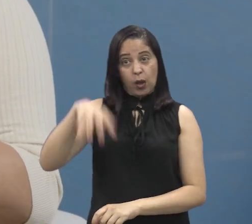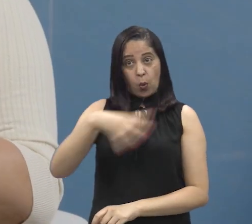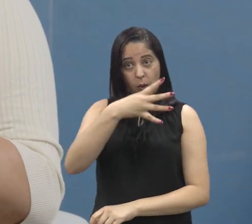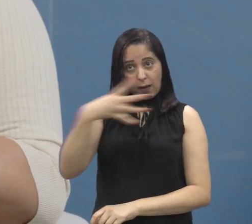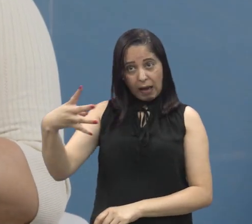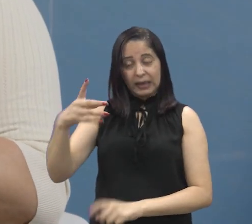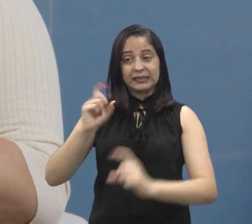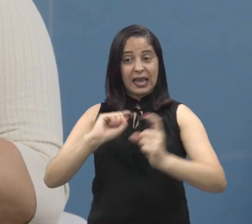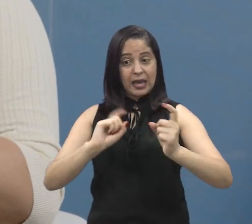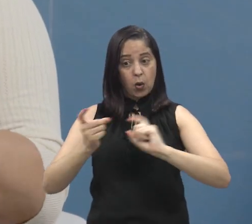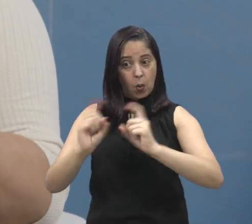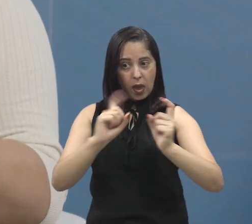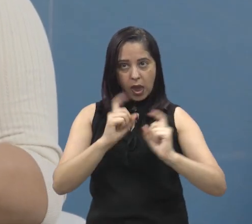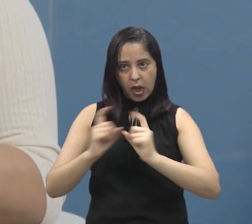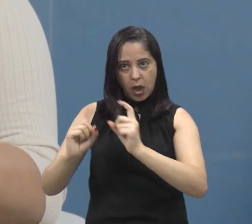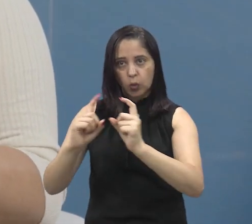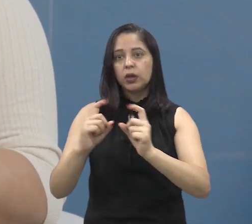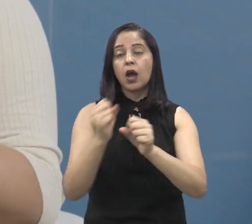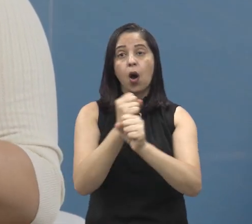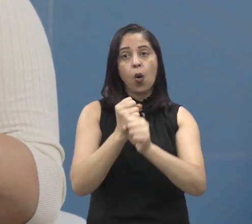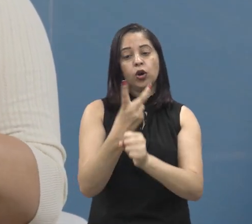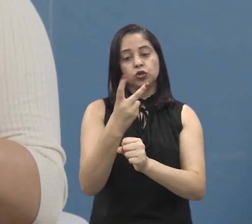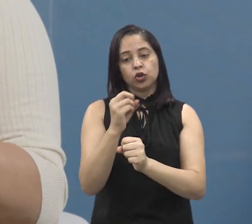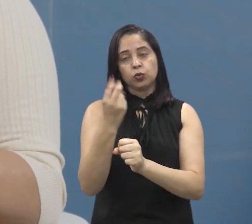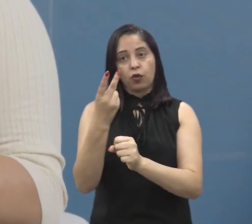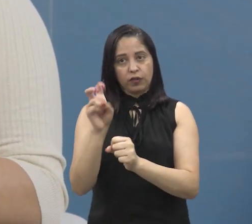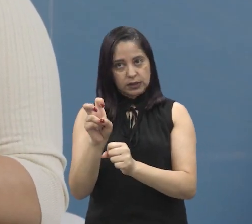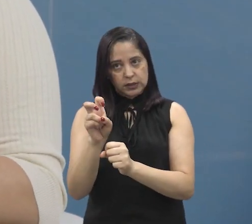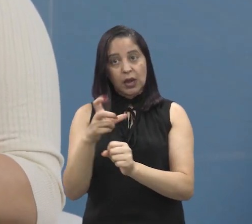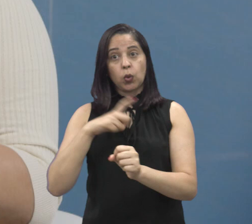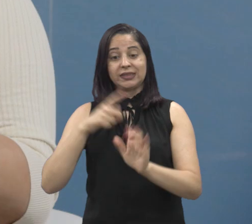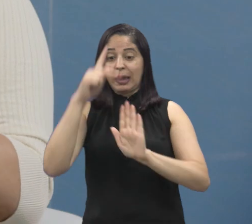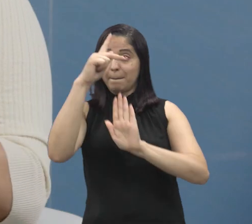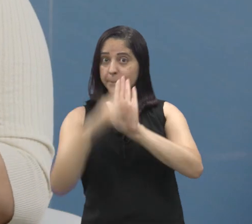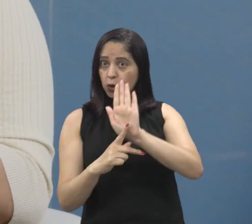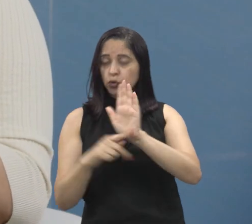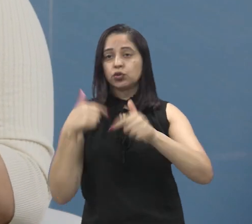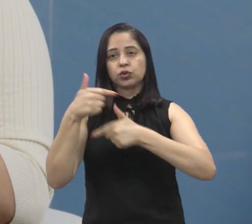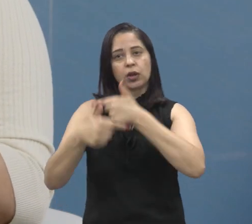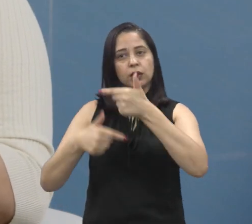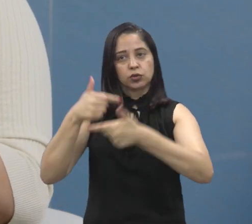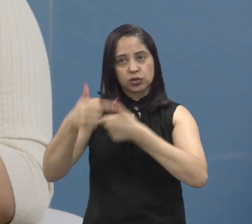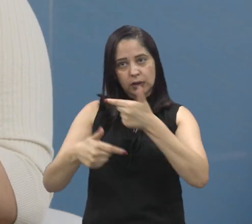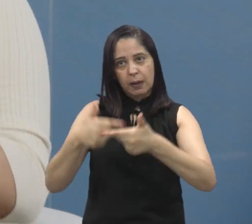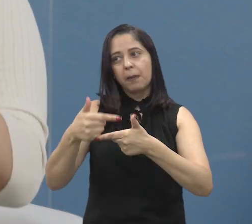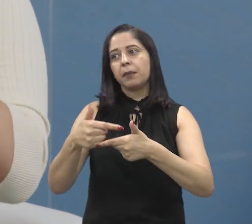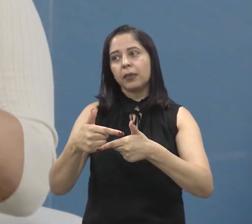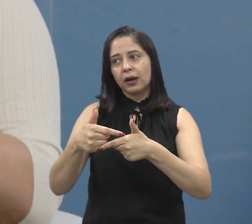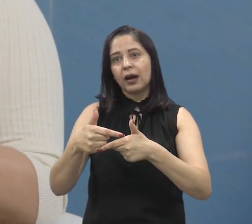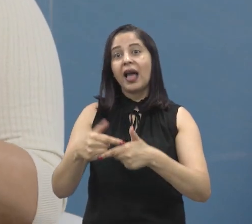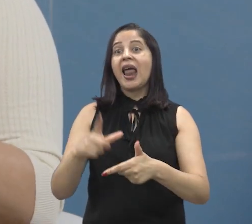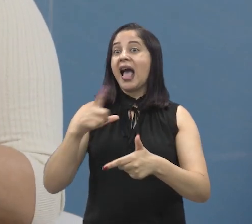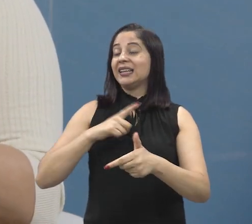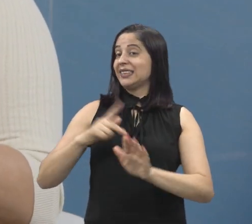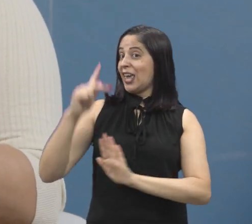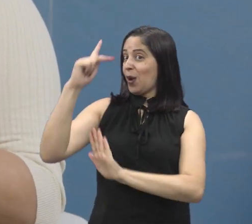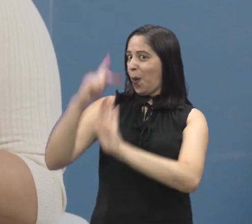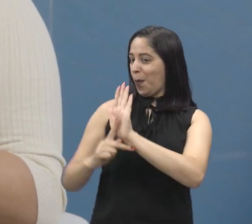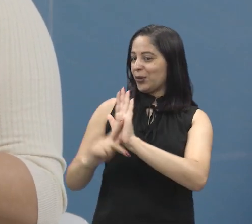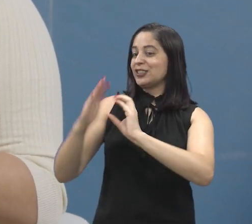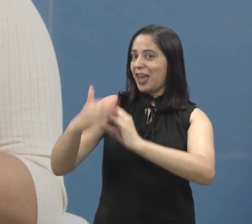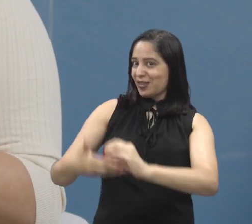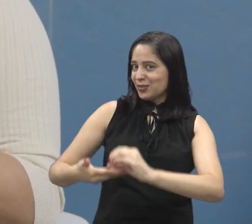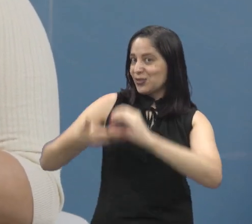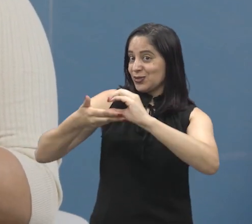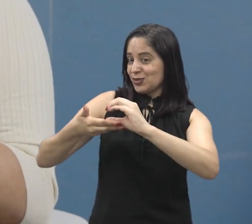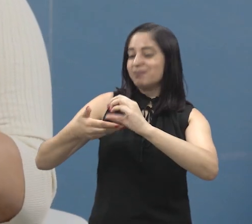reuniões durante o ano de 2025, um plano de trabalho. Nós temos o plano diretor de turismo sustentável de São José